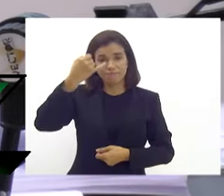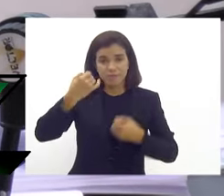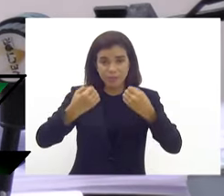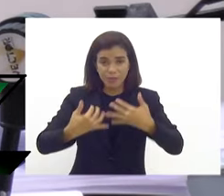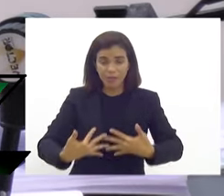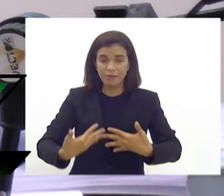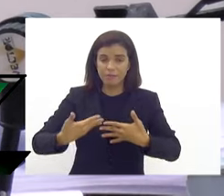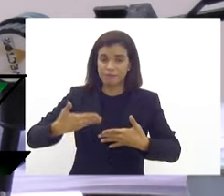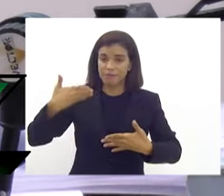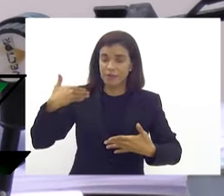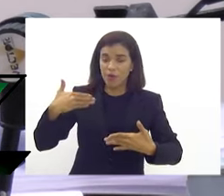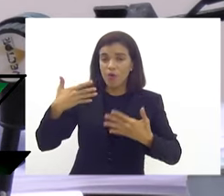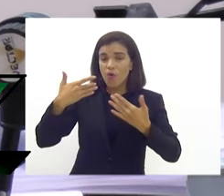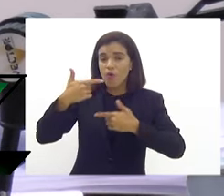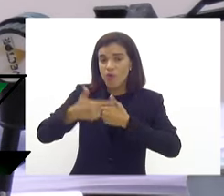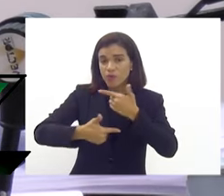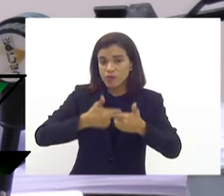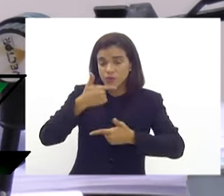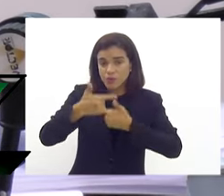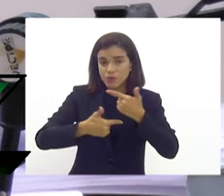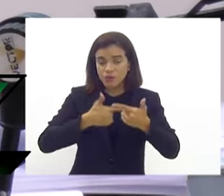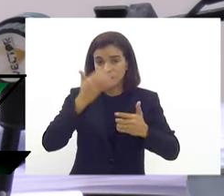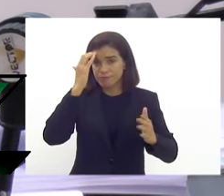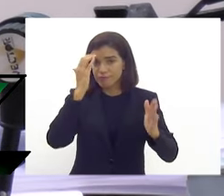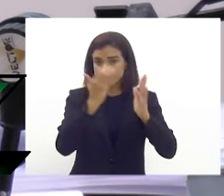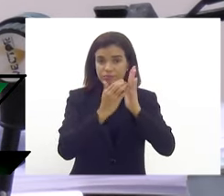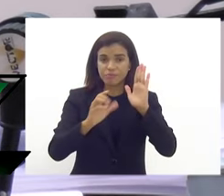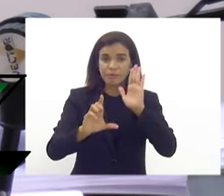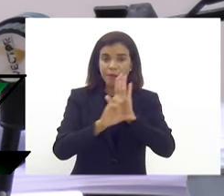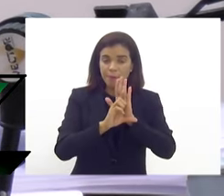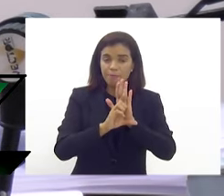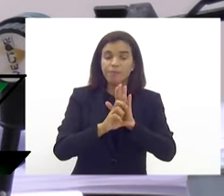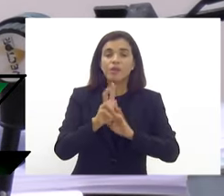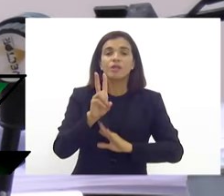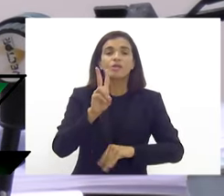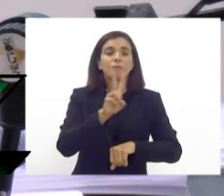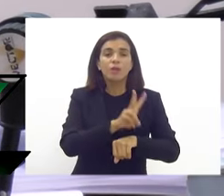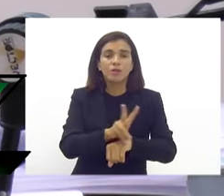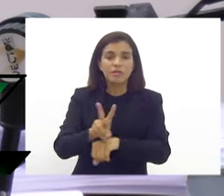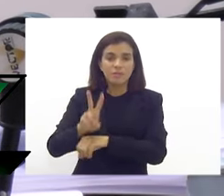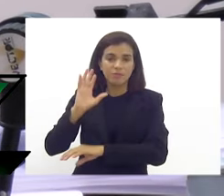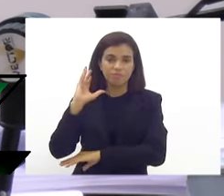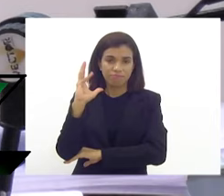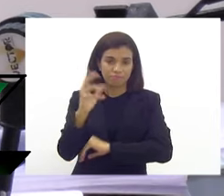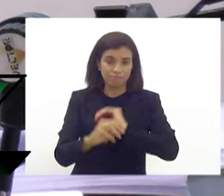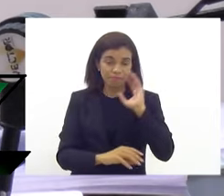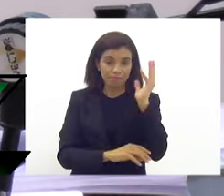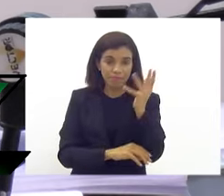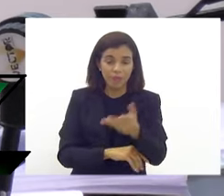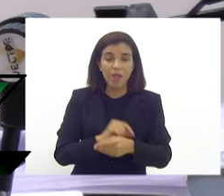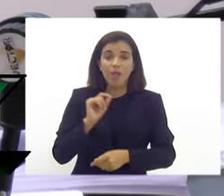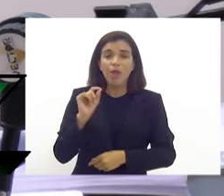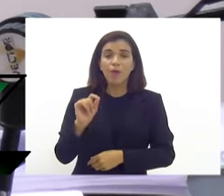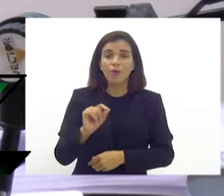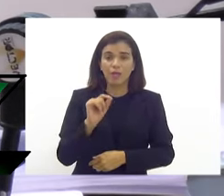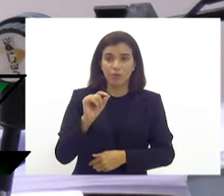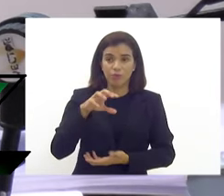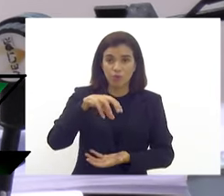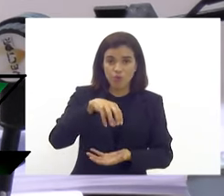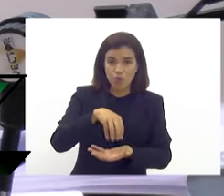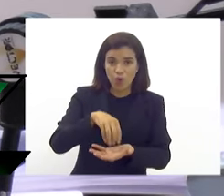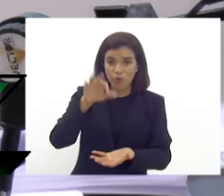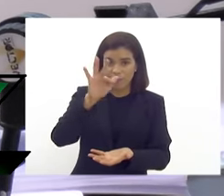fundamentos do funcionamento do sistema legal de tutela do meio ambiente é a atuação supletiva do órgão